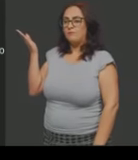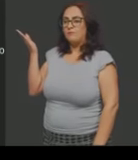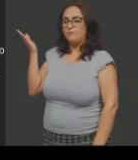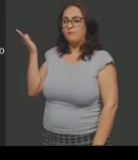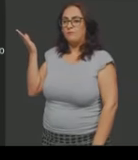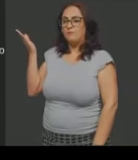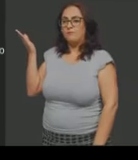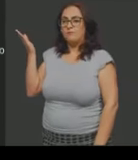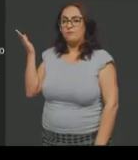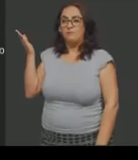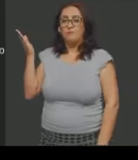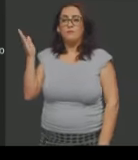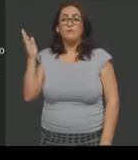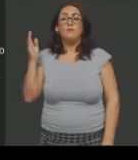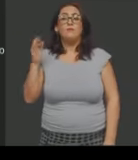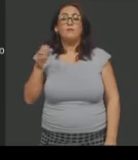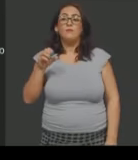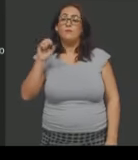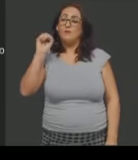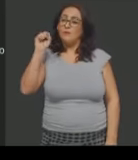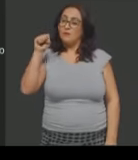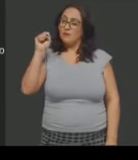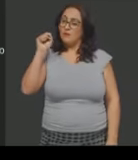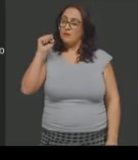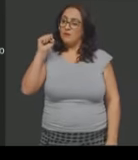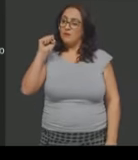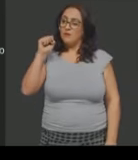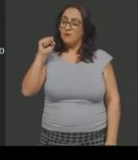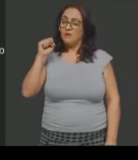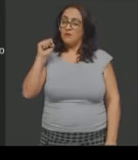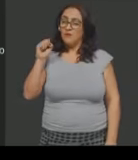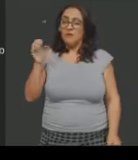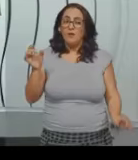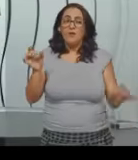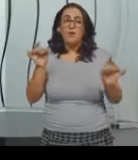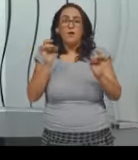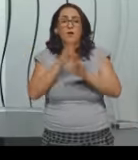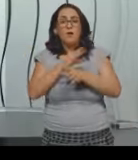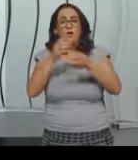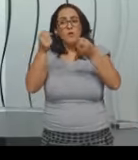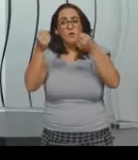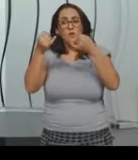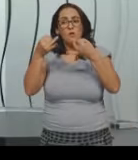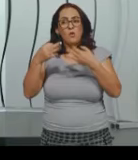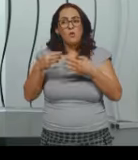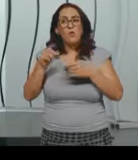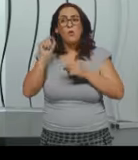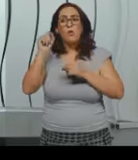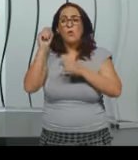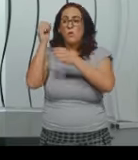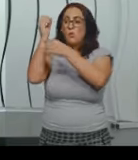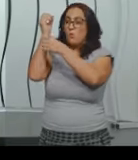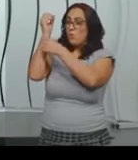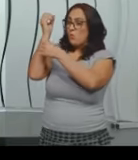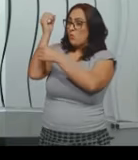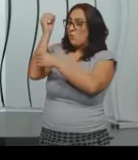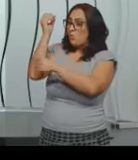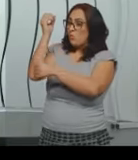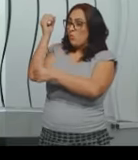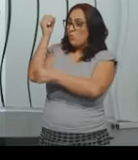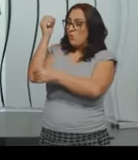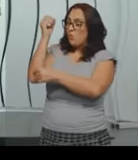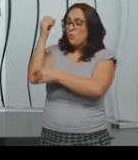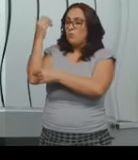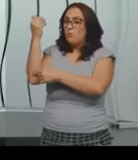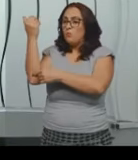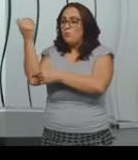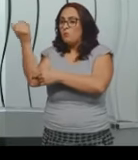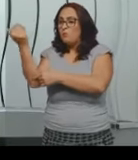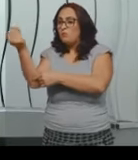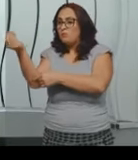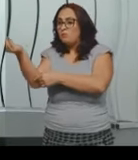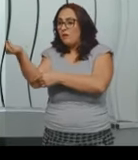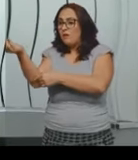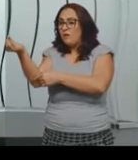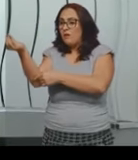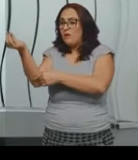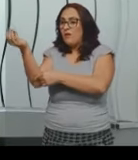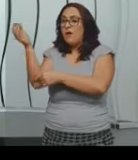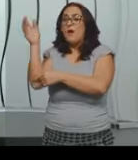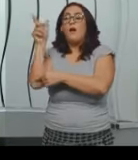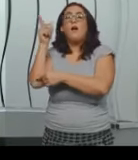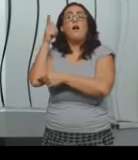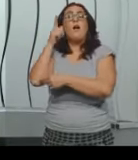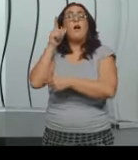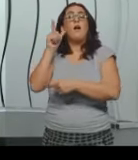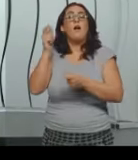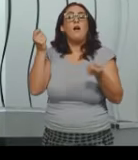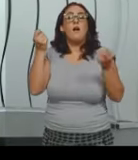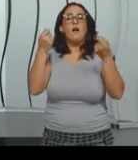tipo rizoma. Sim, acabamos de falar na aula, aquele caule característico, aquele caule tombado que a gente consegue observar aqui,